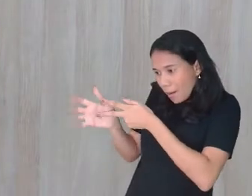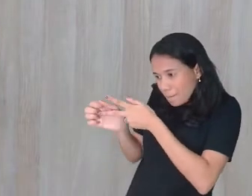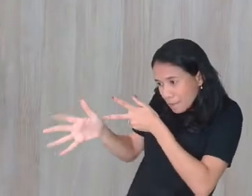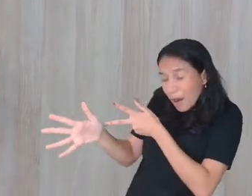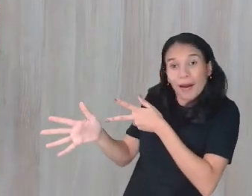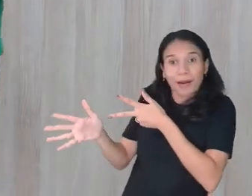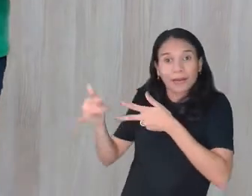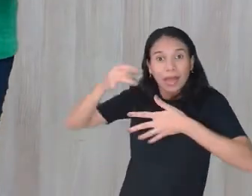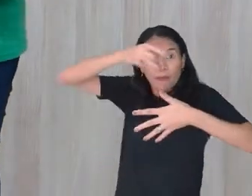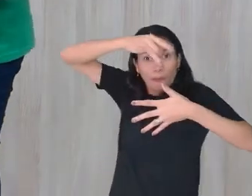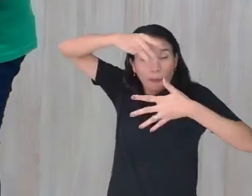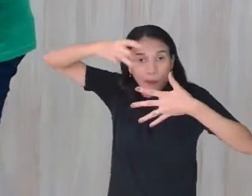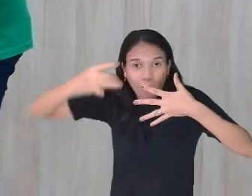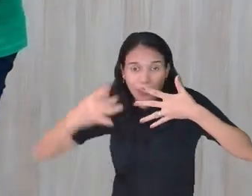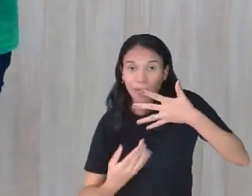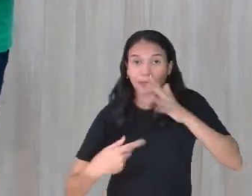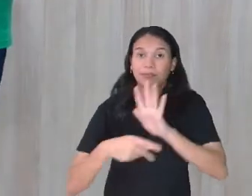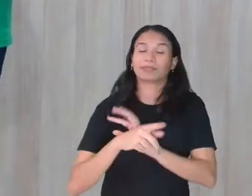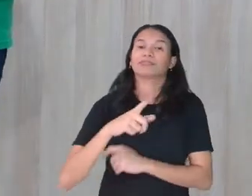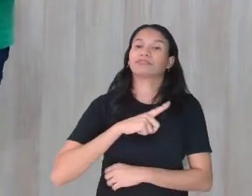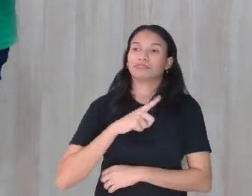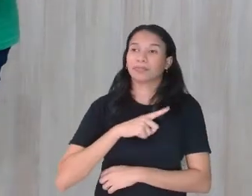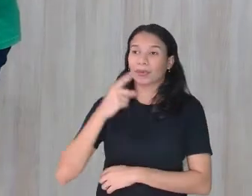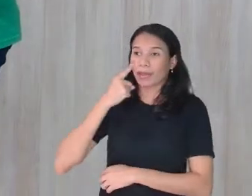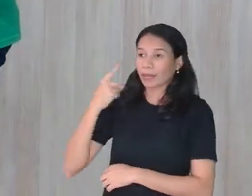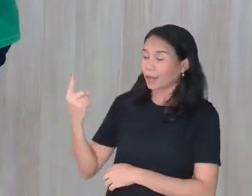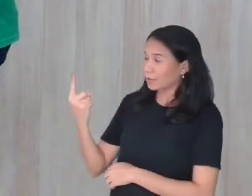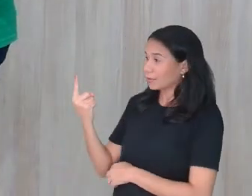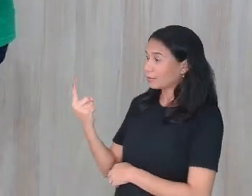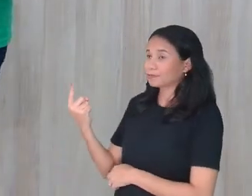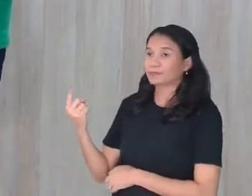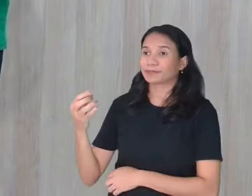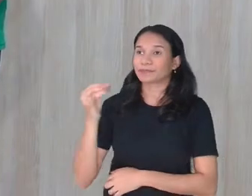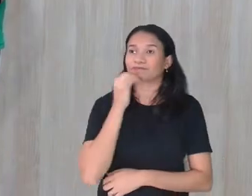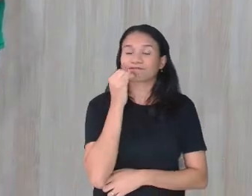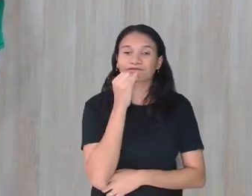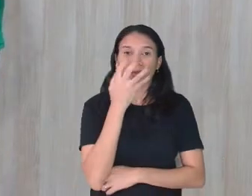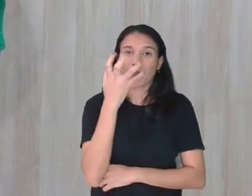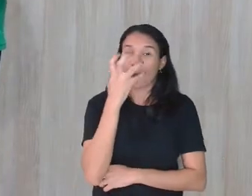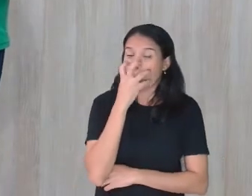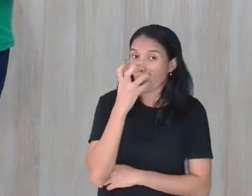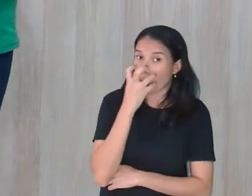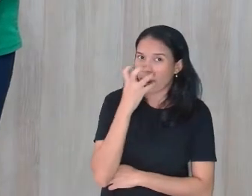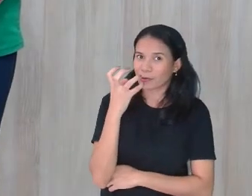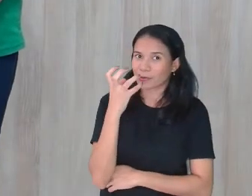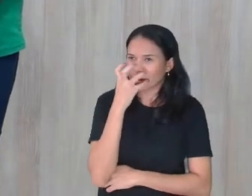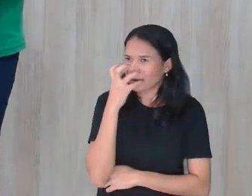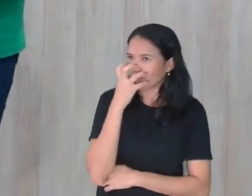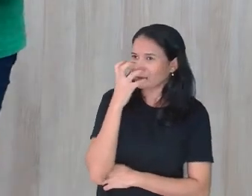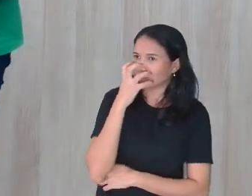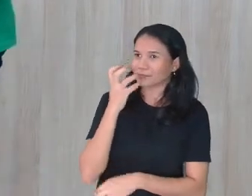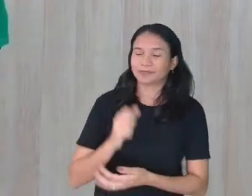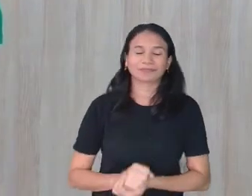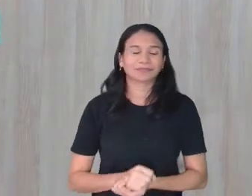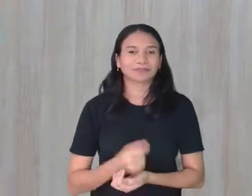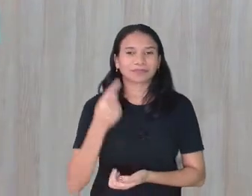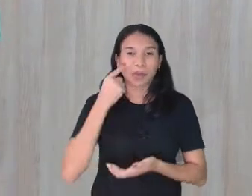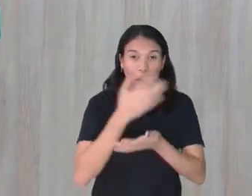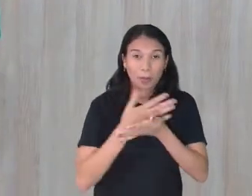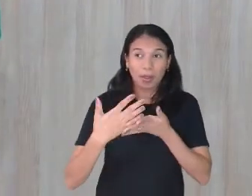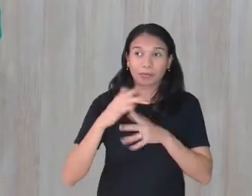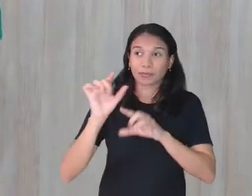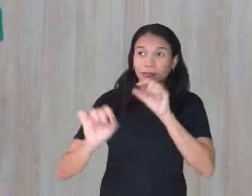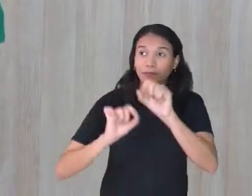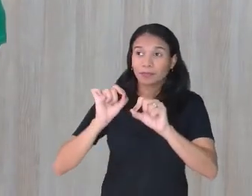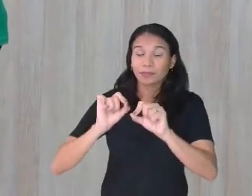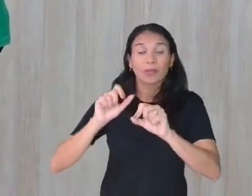e a espécie. Nessa classificação aqui, nós temos do cão, do cachorro. Então, aí ele começa, ele